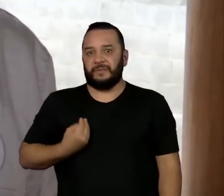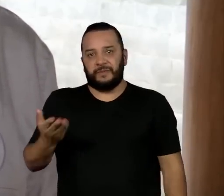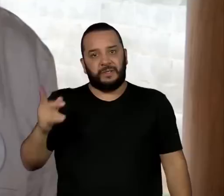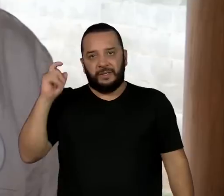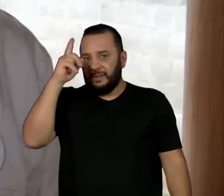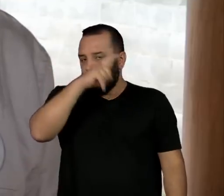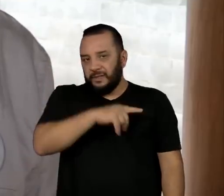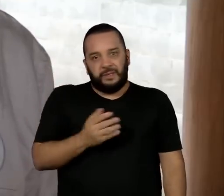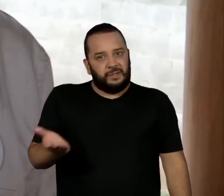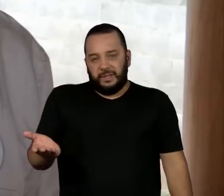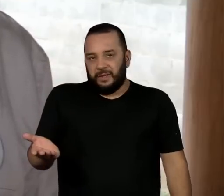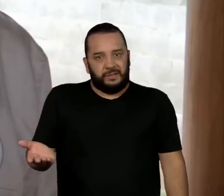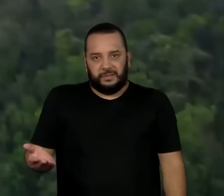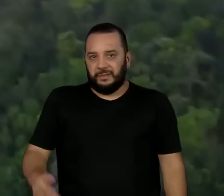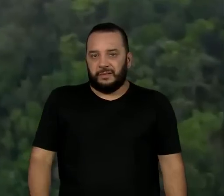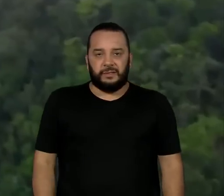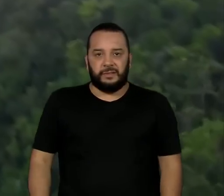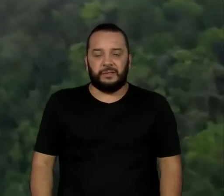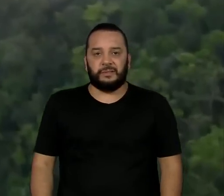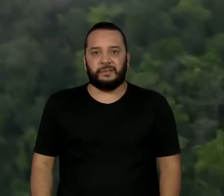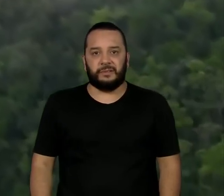uma população como é a onça pintada.